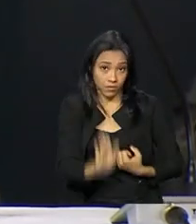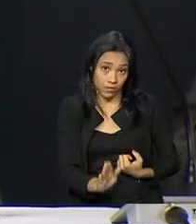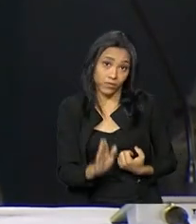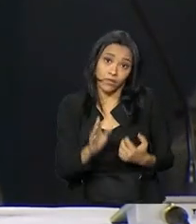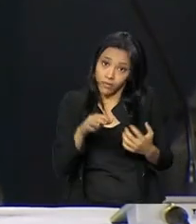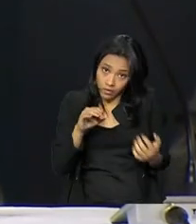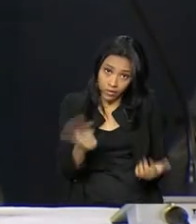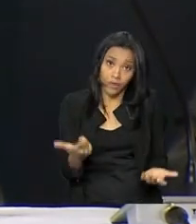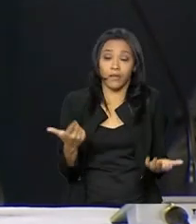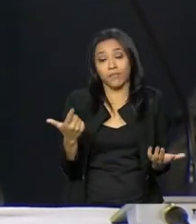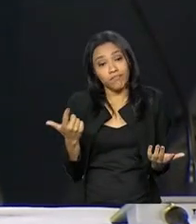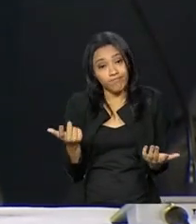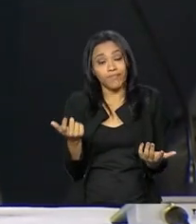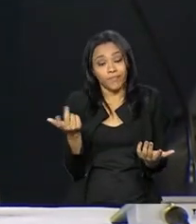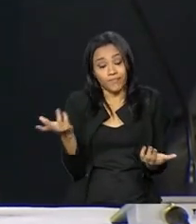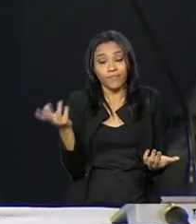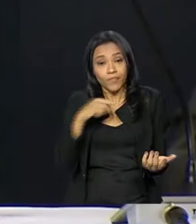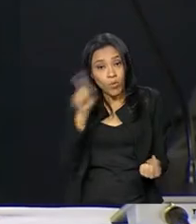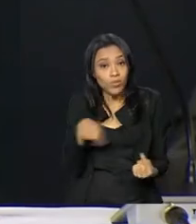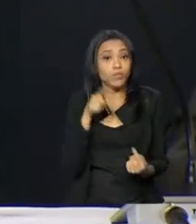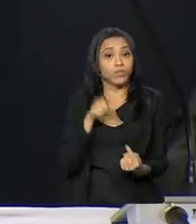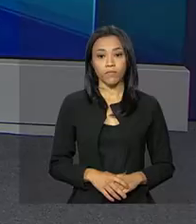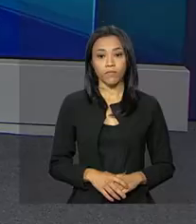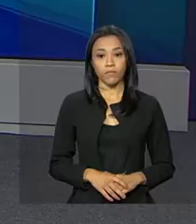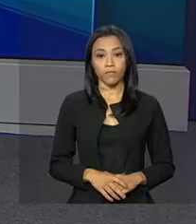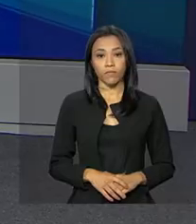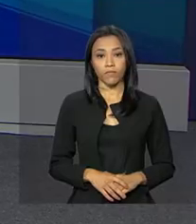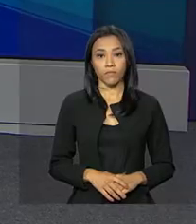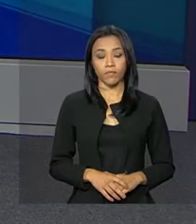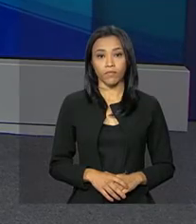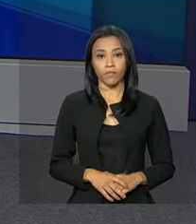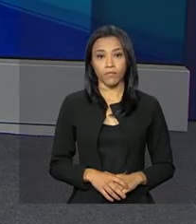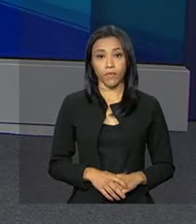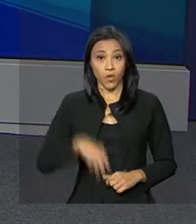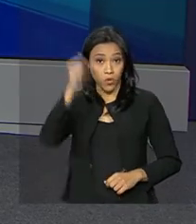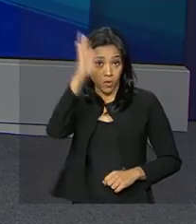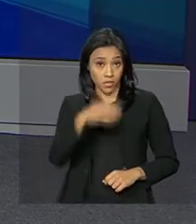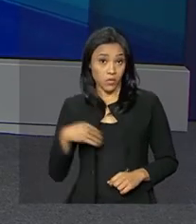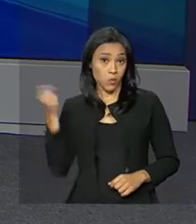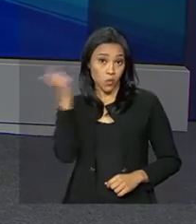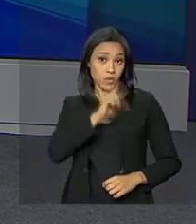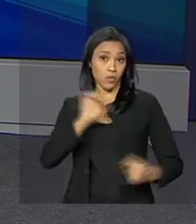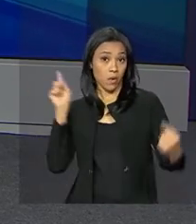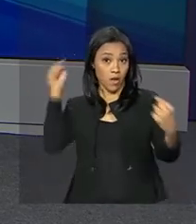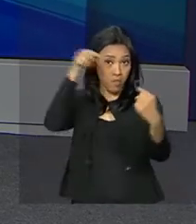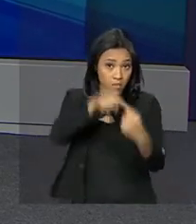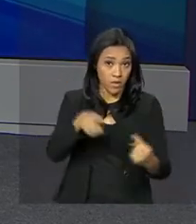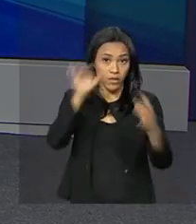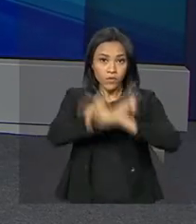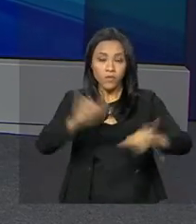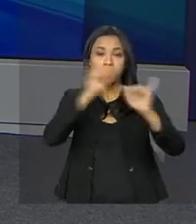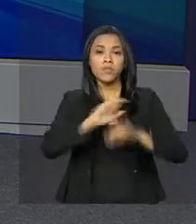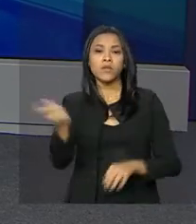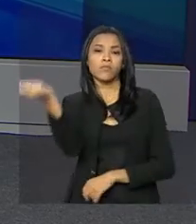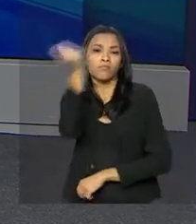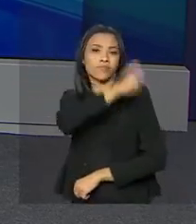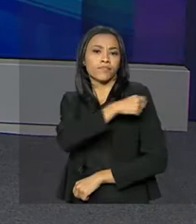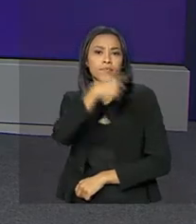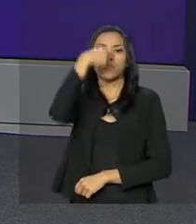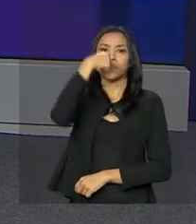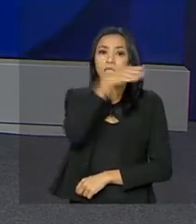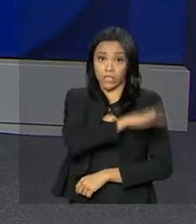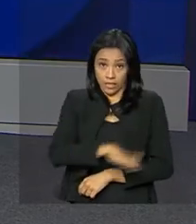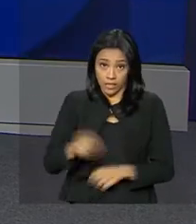razões concretas, poupáveis, objetivas. O Brasil alcançou a meta da campanha de vacinação de